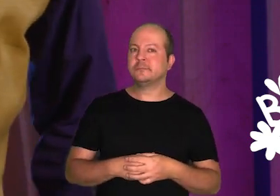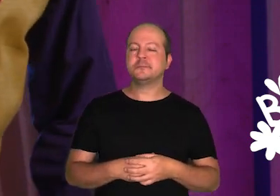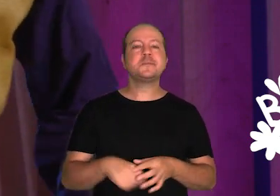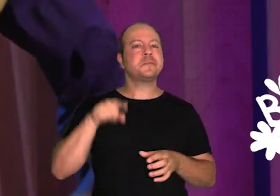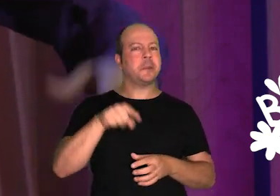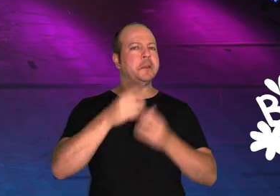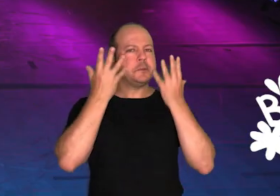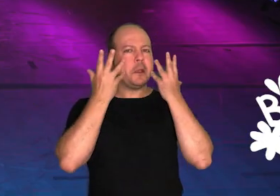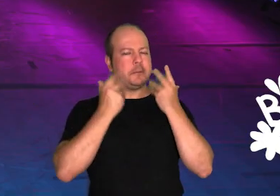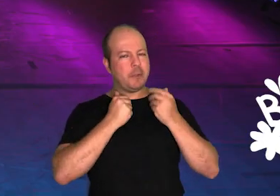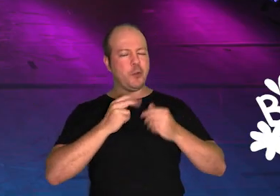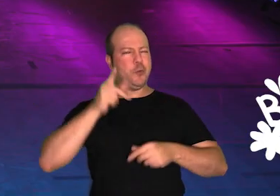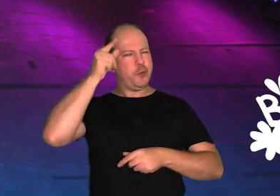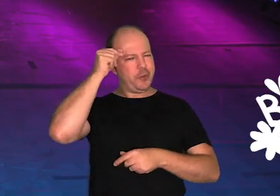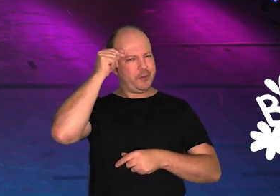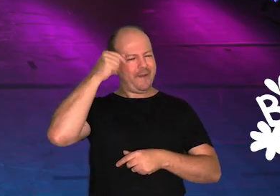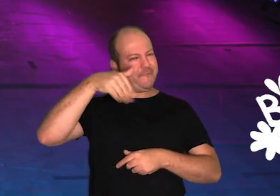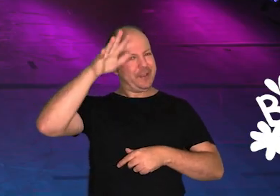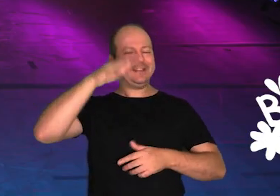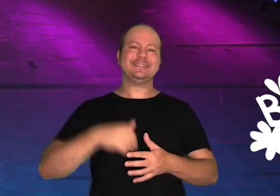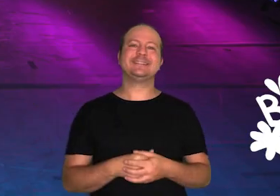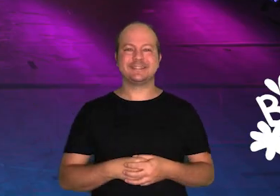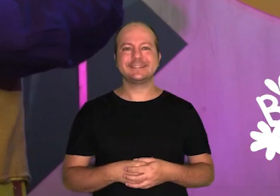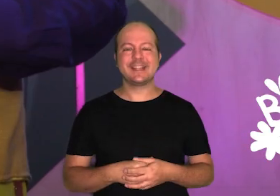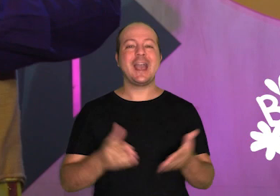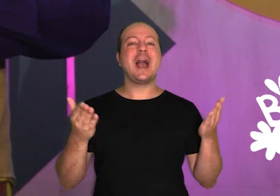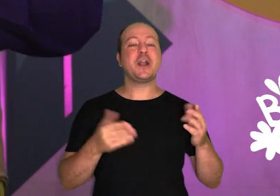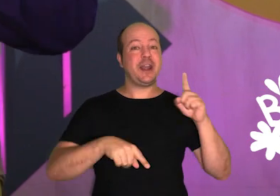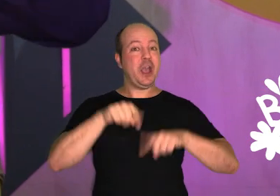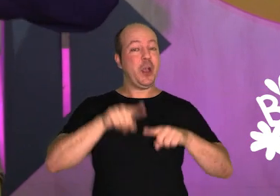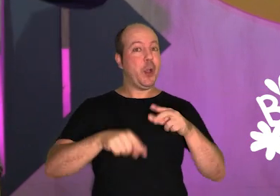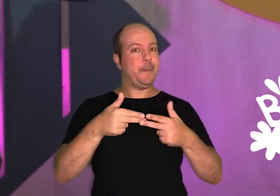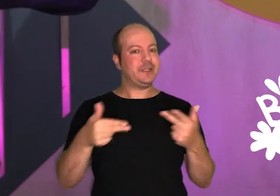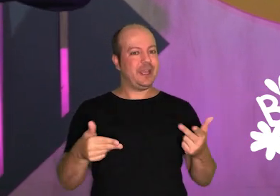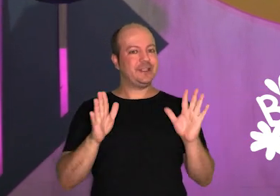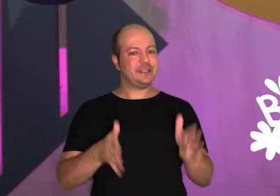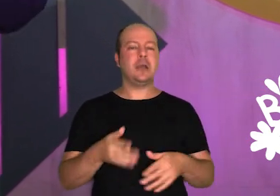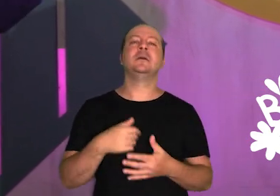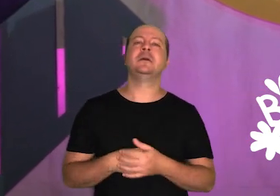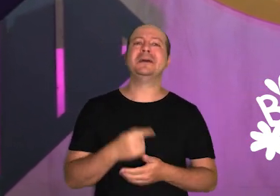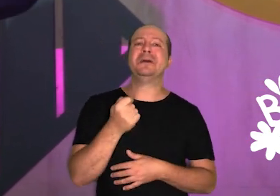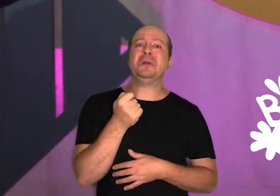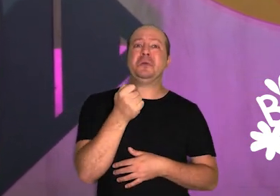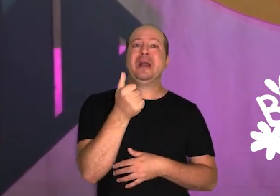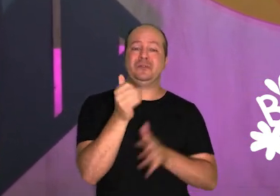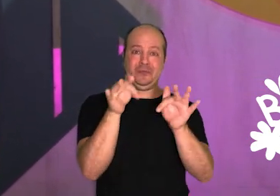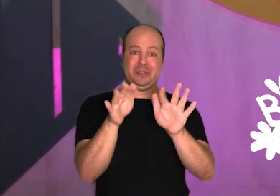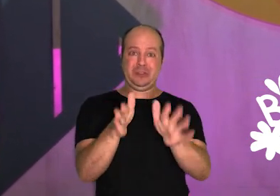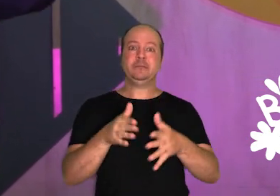Esses são os animais. Ufa, foi. Agora, objetos. Já estamos quase chegando no